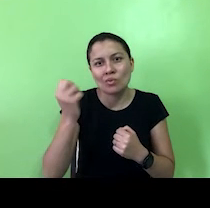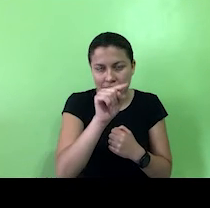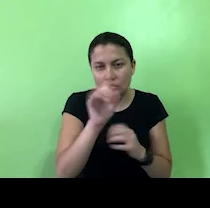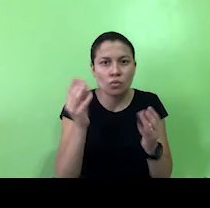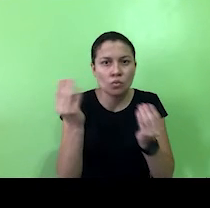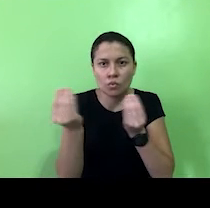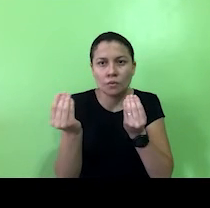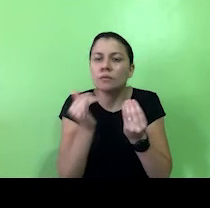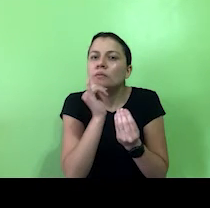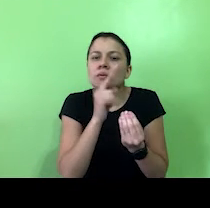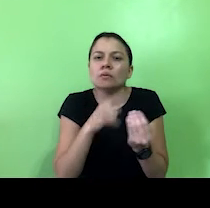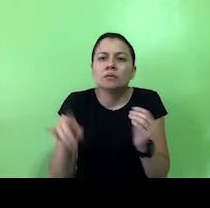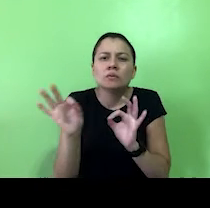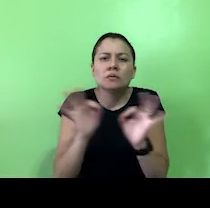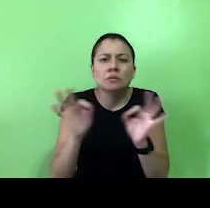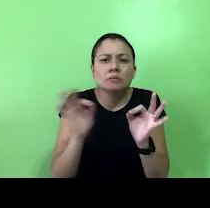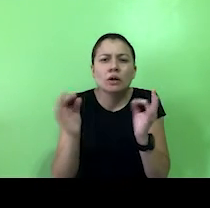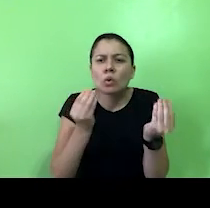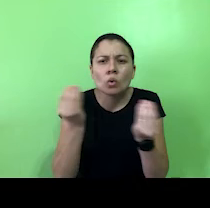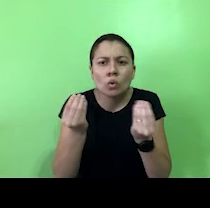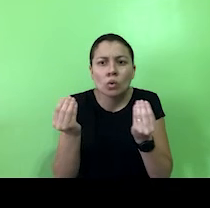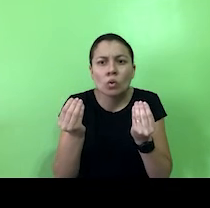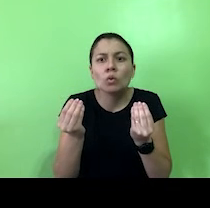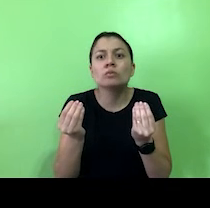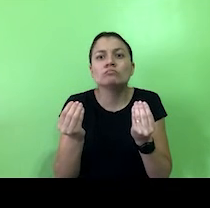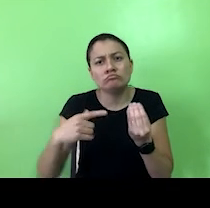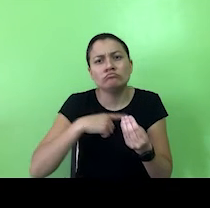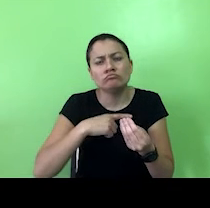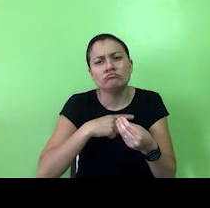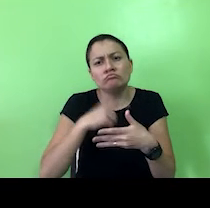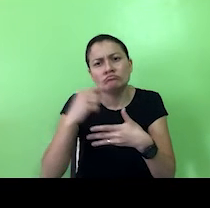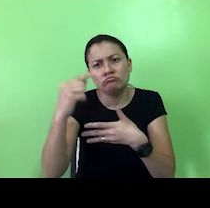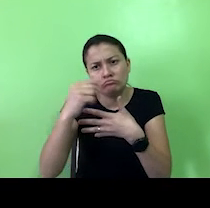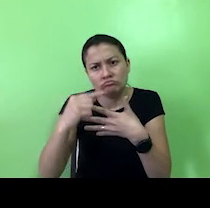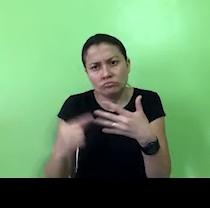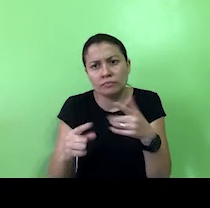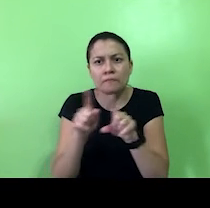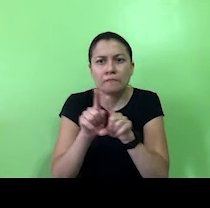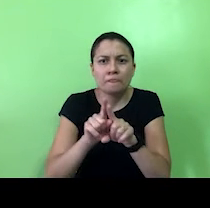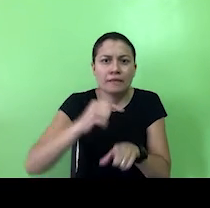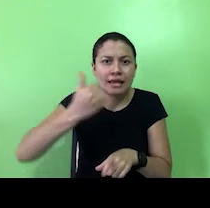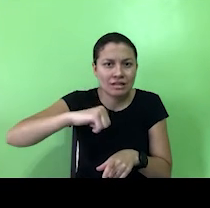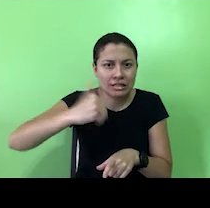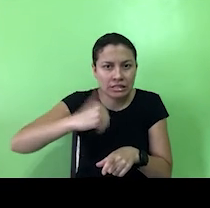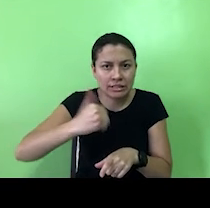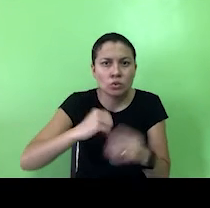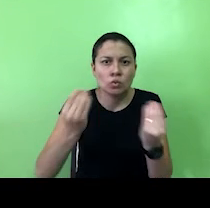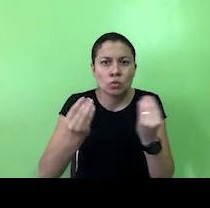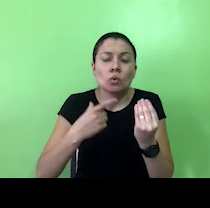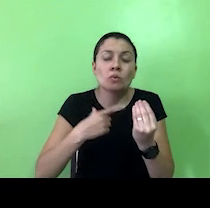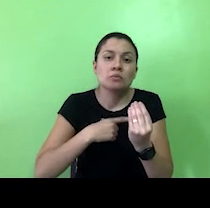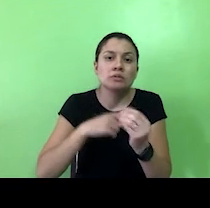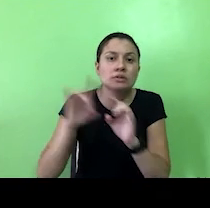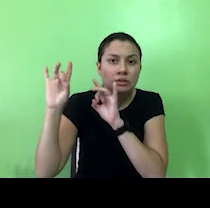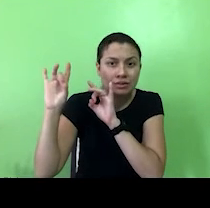do como validar, a gente resolveu gerando muitas hipóteses e avaliando elas de acordo com uma técnica que a gente chama de Risk